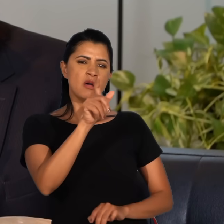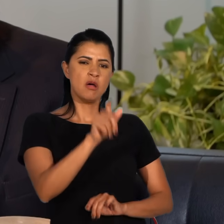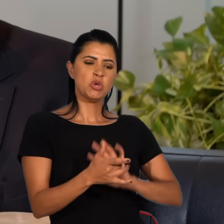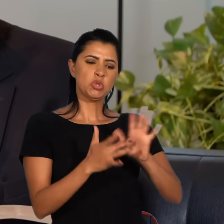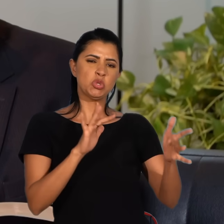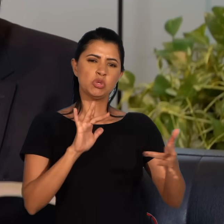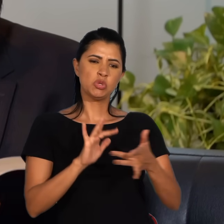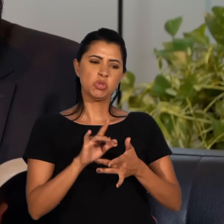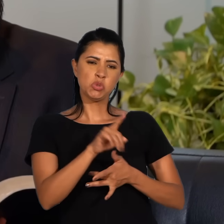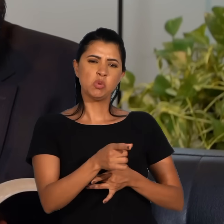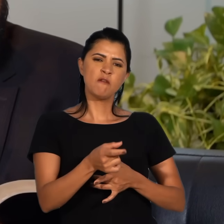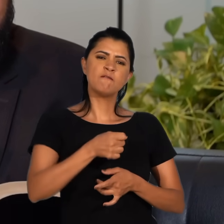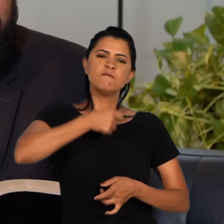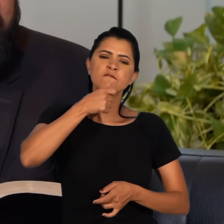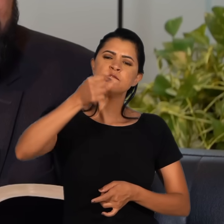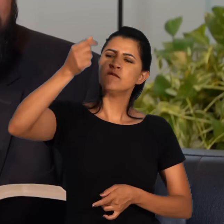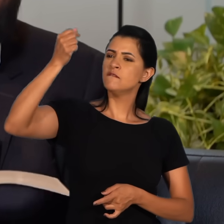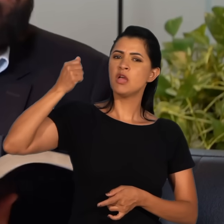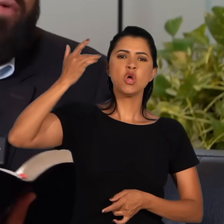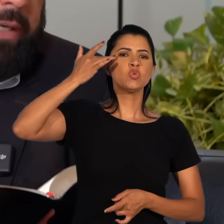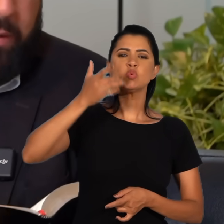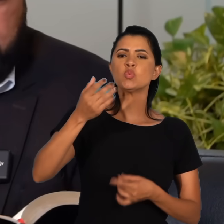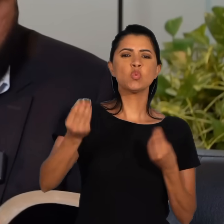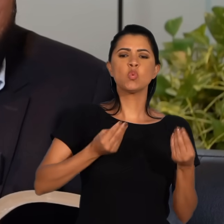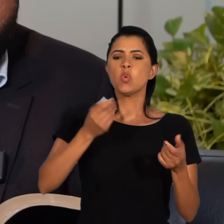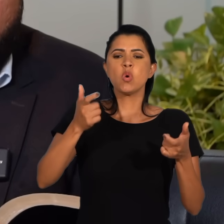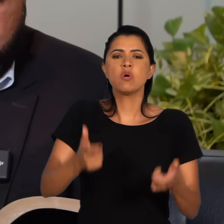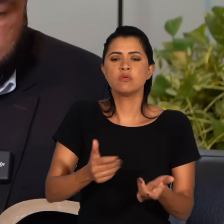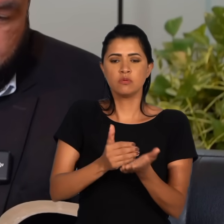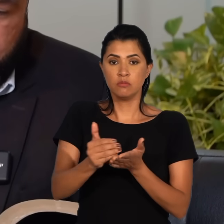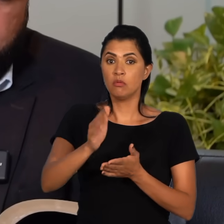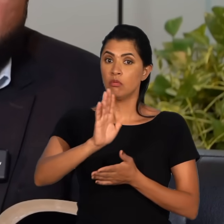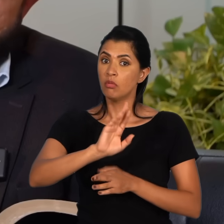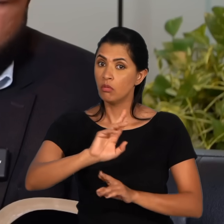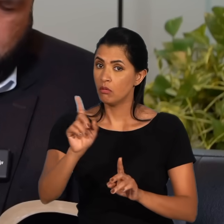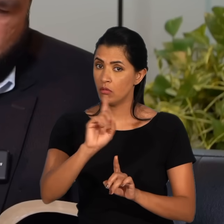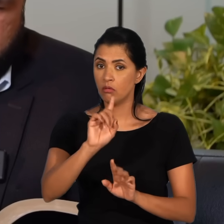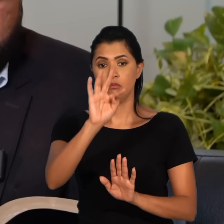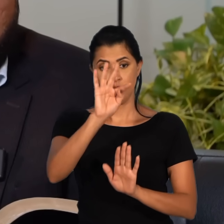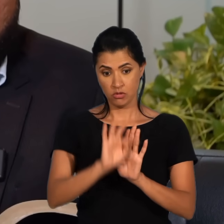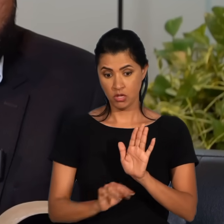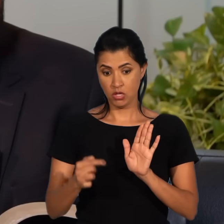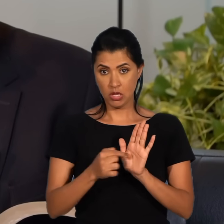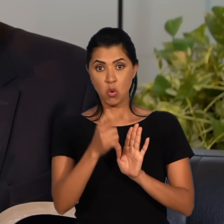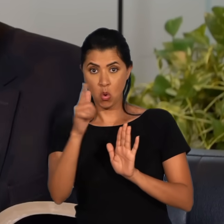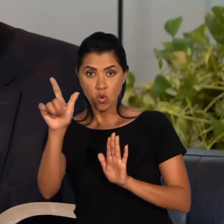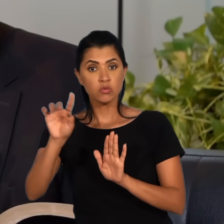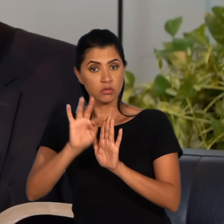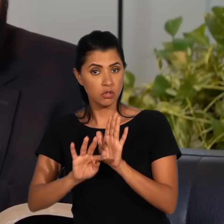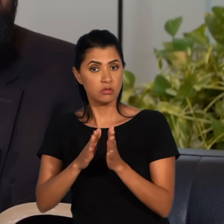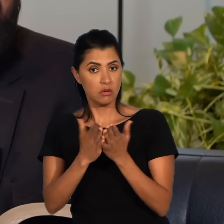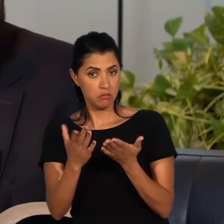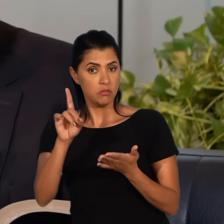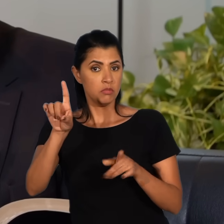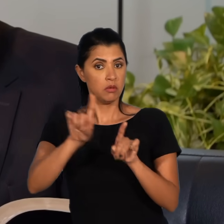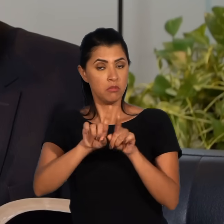ele era ele era tão antigo tão antigo que não sabe nem quando foi o início não o texto bíblico e não só esse mais outros vai nos apresentar